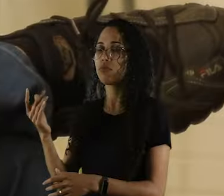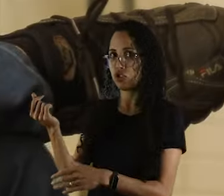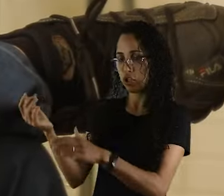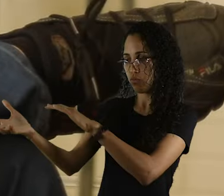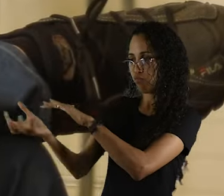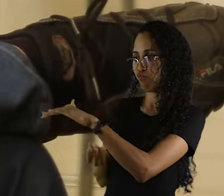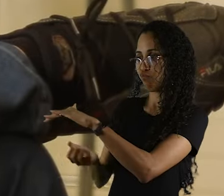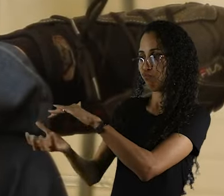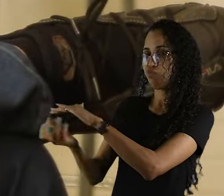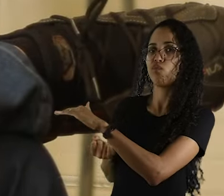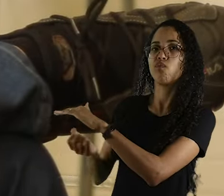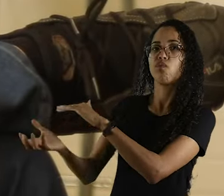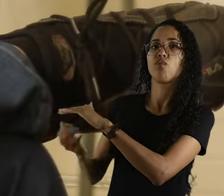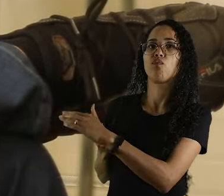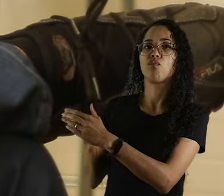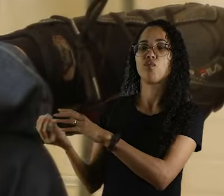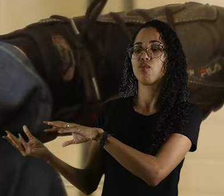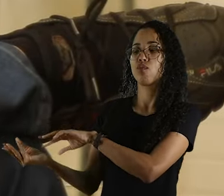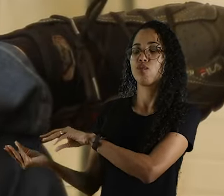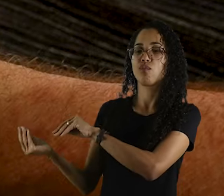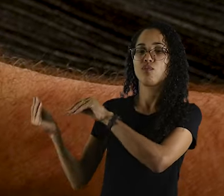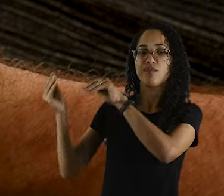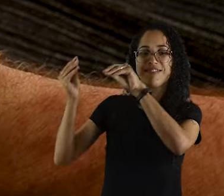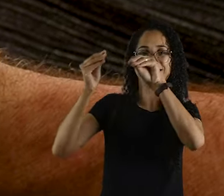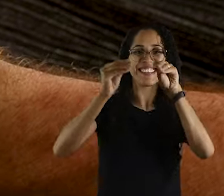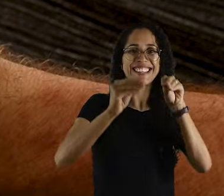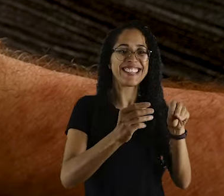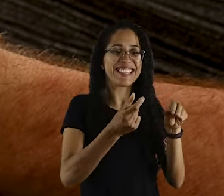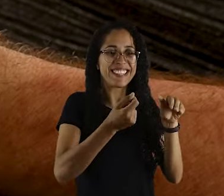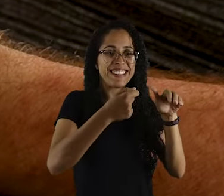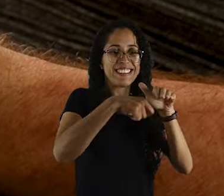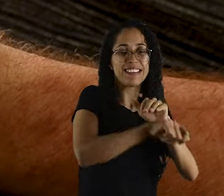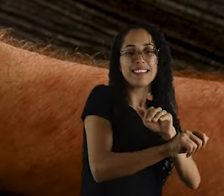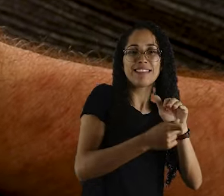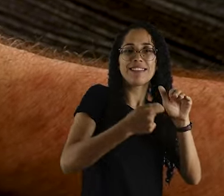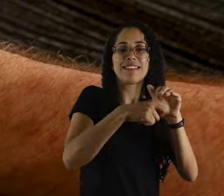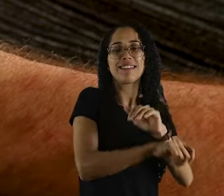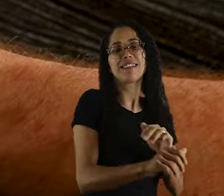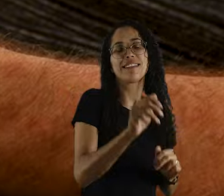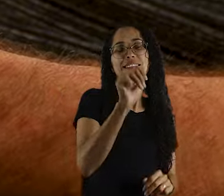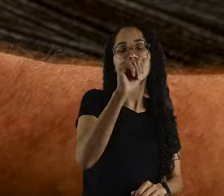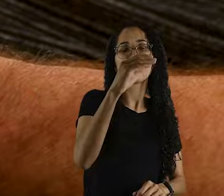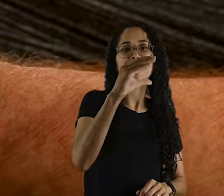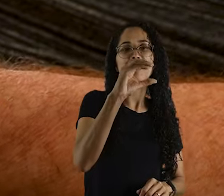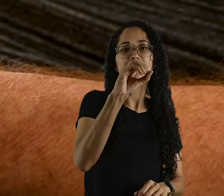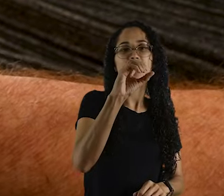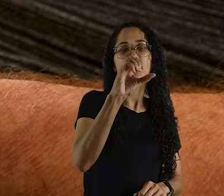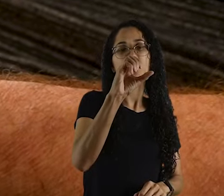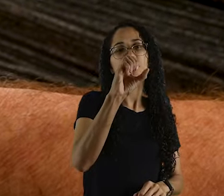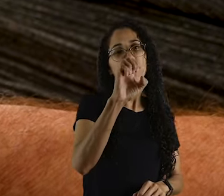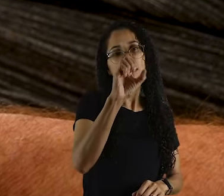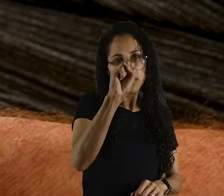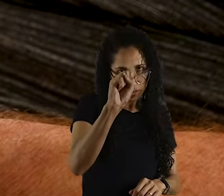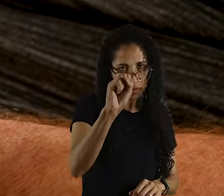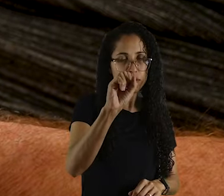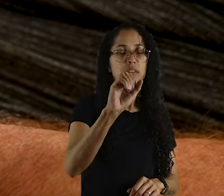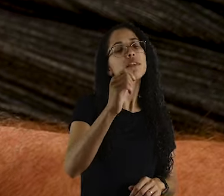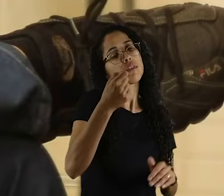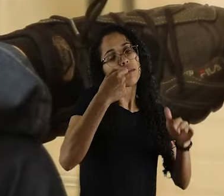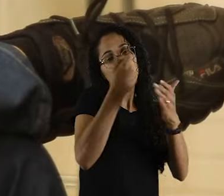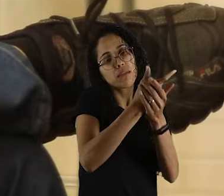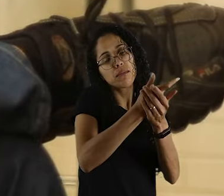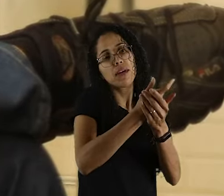poucos, claro, e começamos a migrar eles. Aí começamos a comprar com ações, começamos a focar muito em dividendos, que